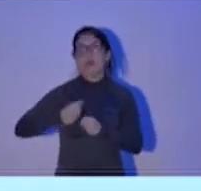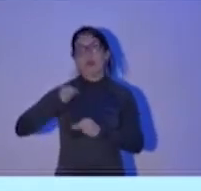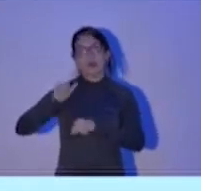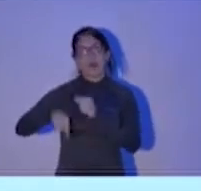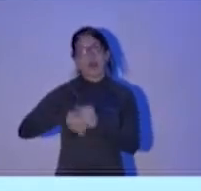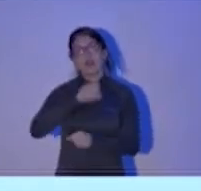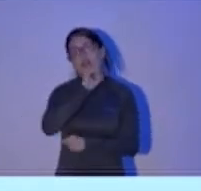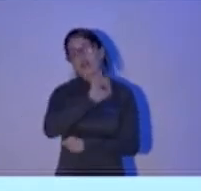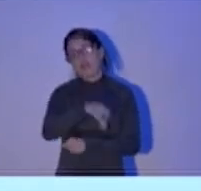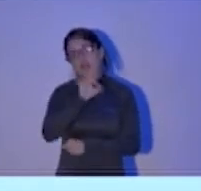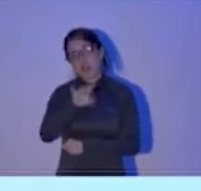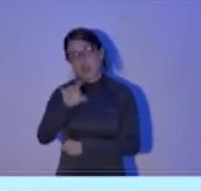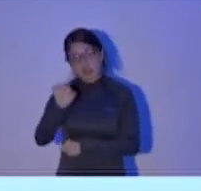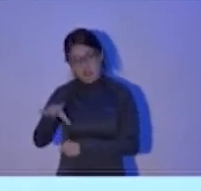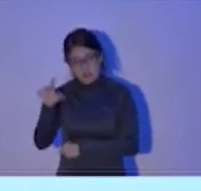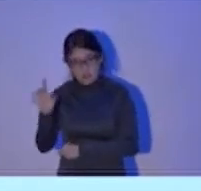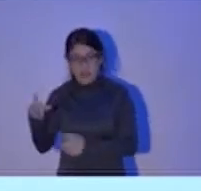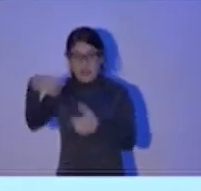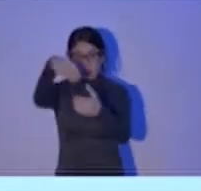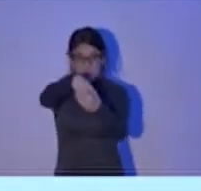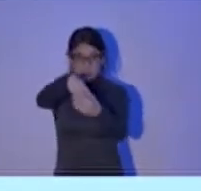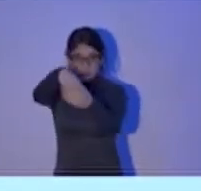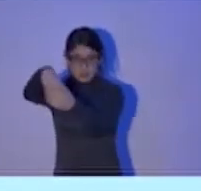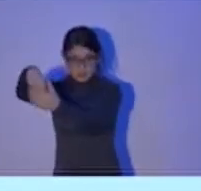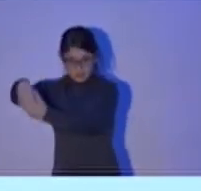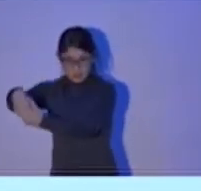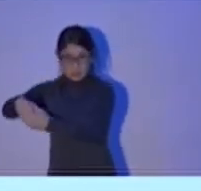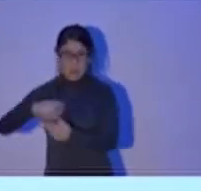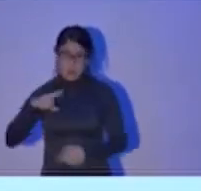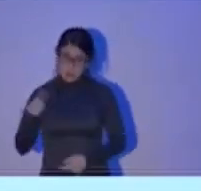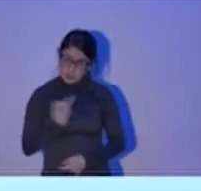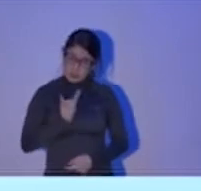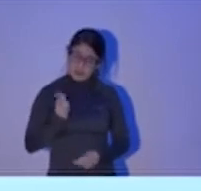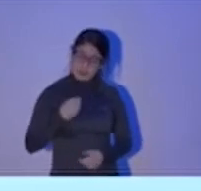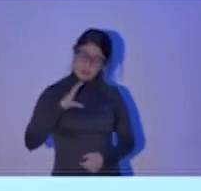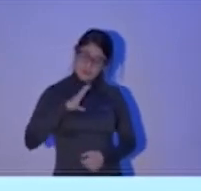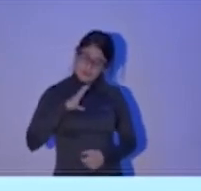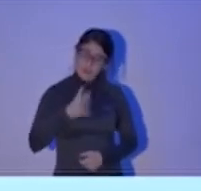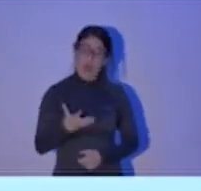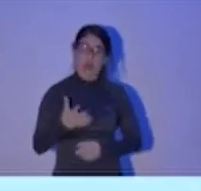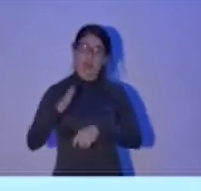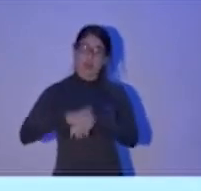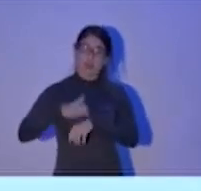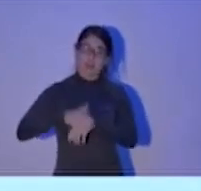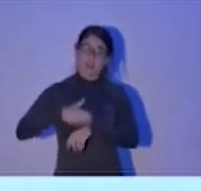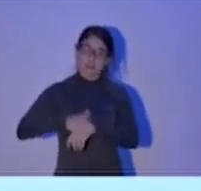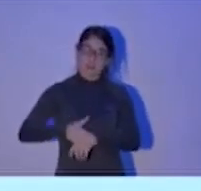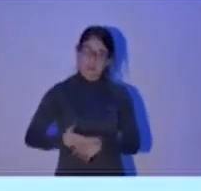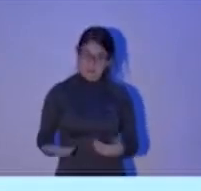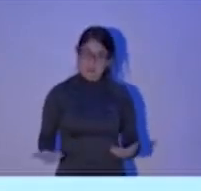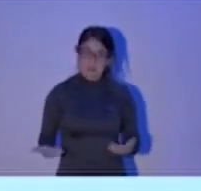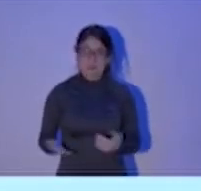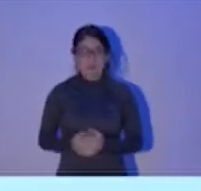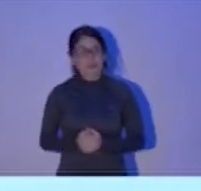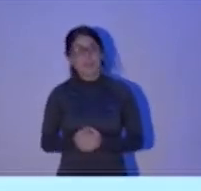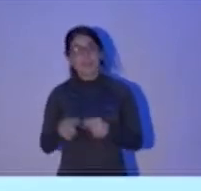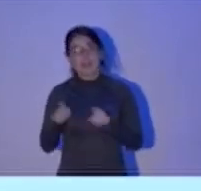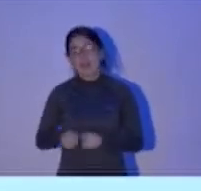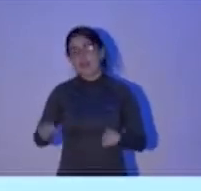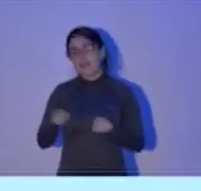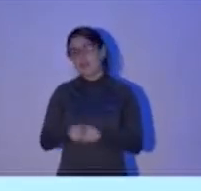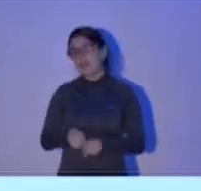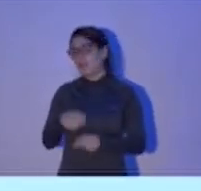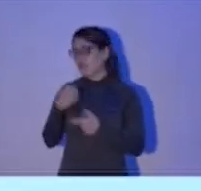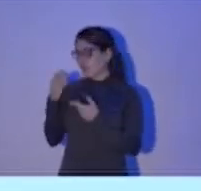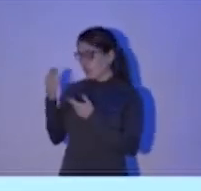nós. E a gente precisa estar atento e ter coragem para fazê-la. E dizer assim ao secretário Jânio que o